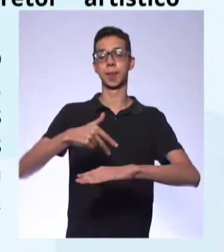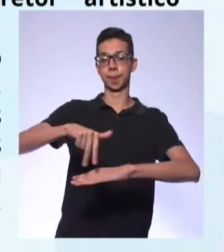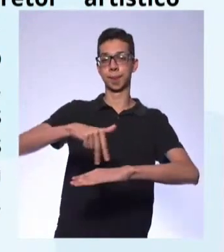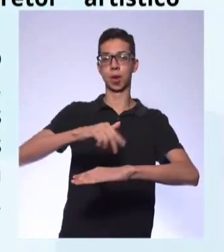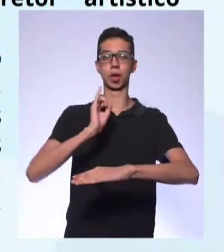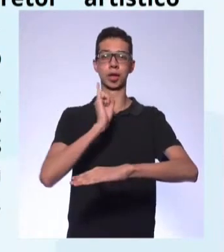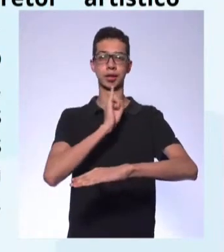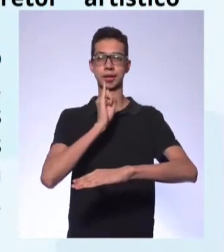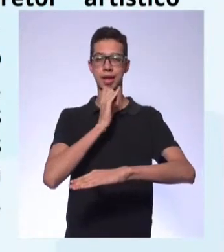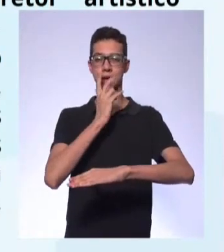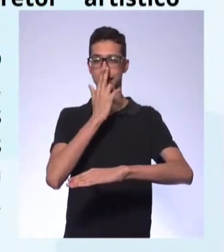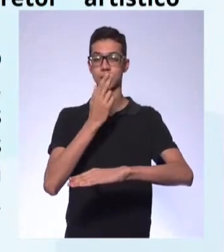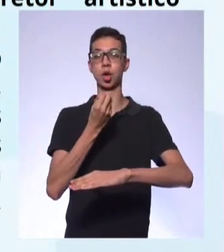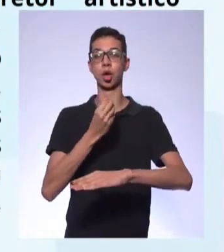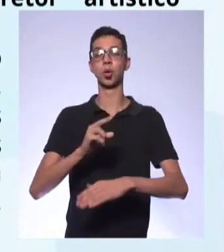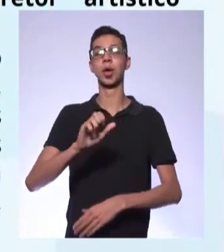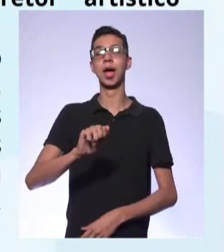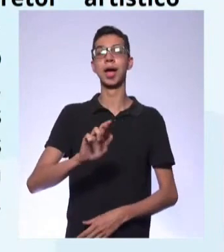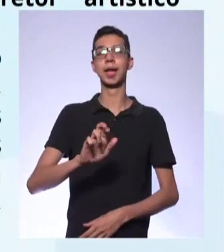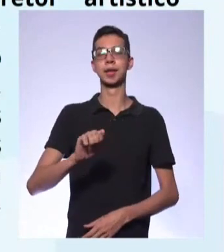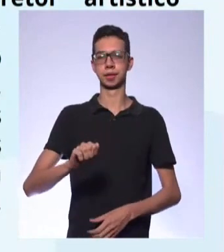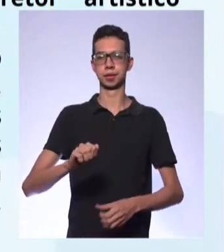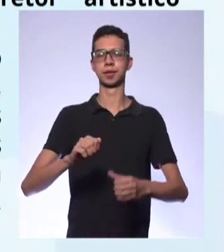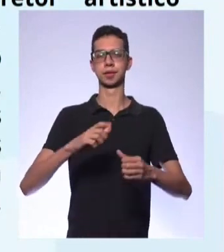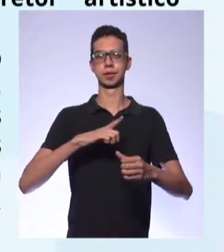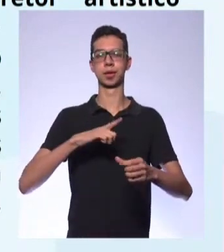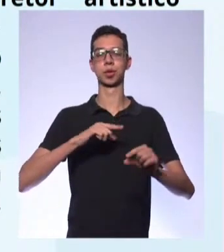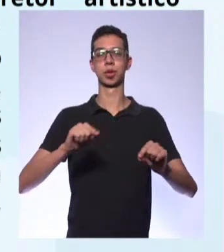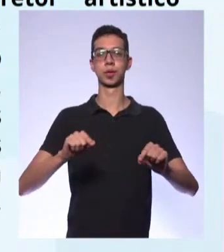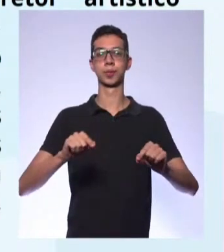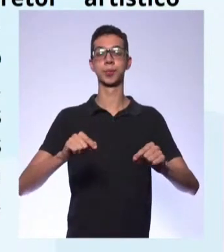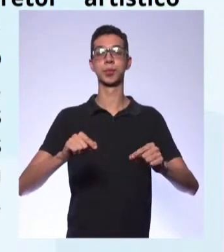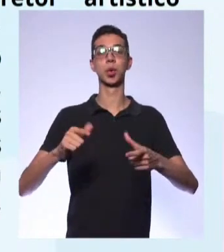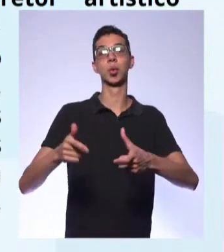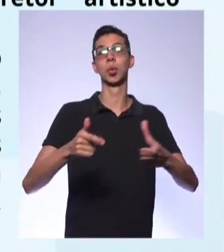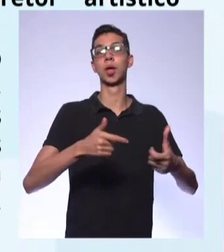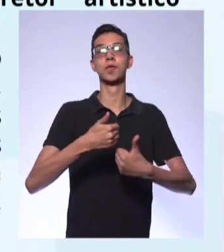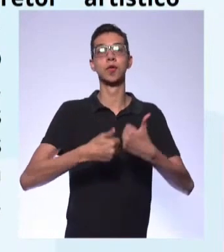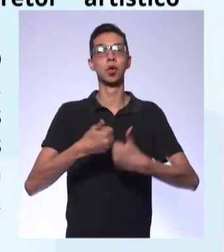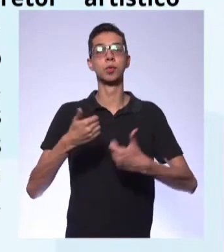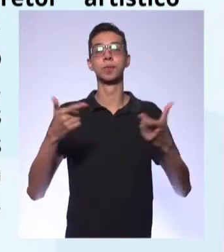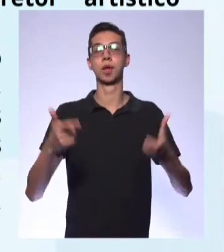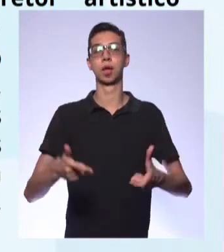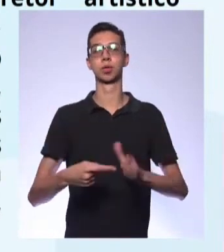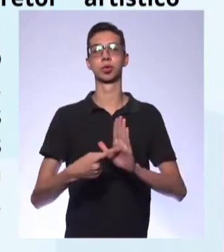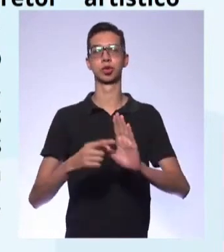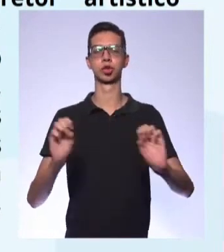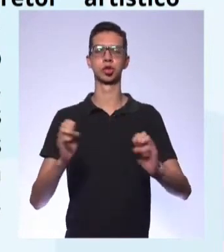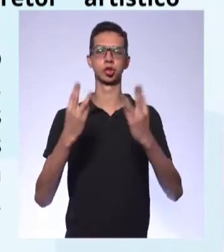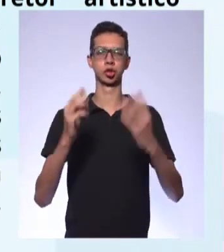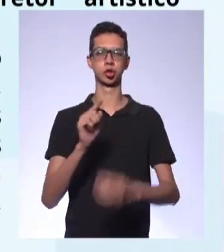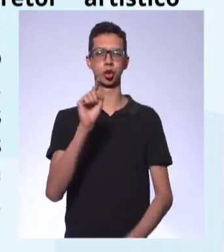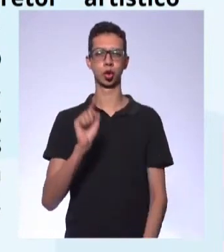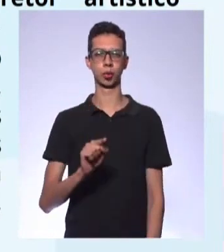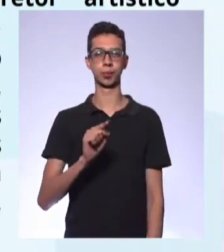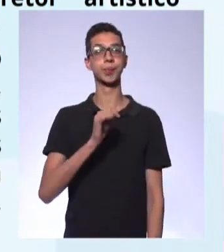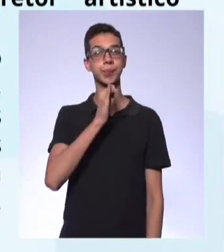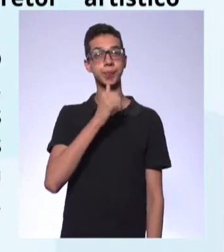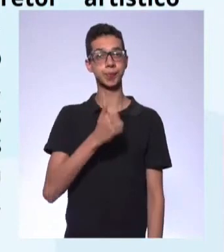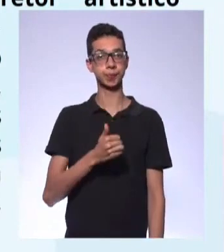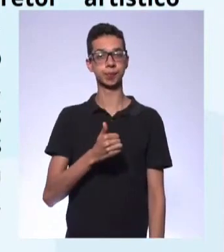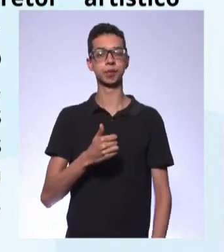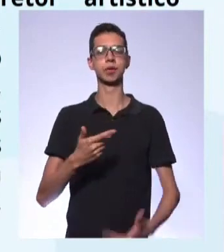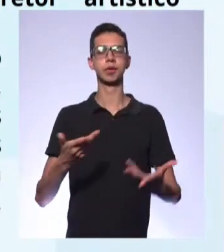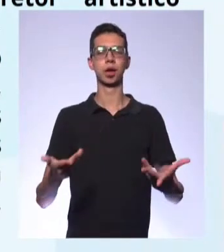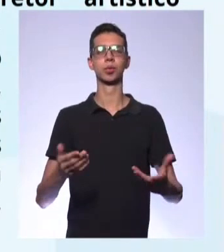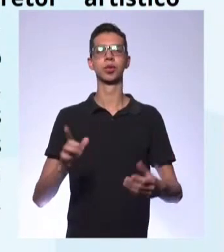vai ser numa arena, né, esportiva, né, num estádio de futebol, onde que vai ser feito o show, tá? Então, o diretor executivo,